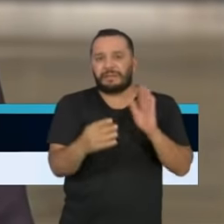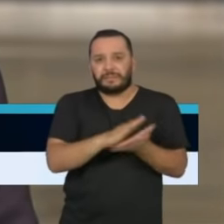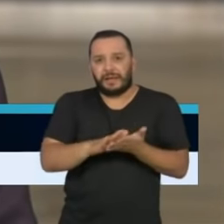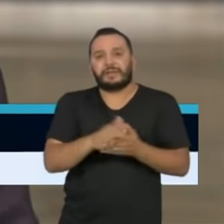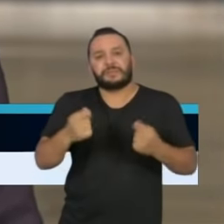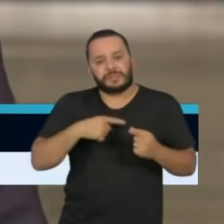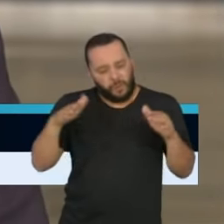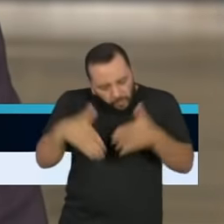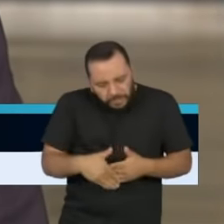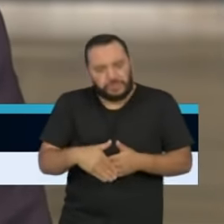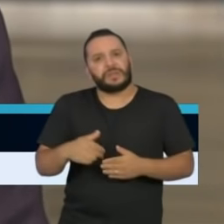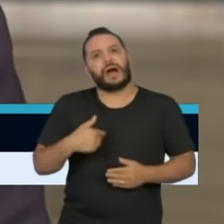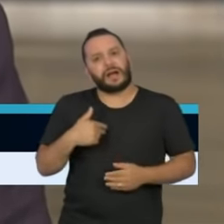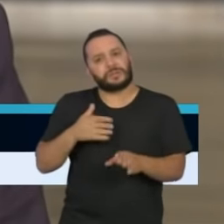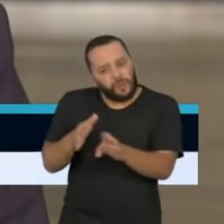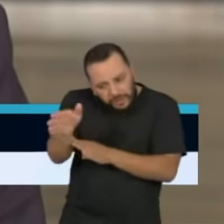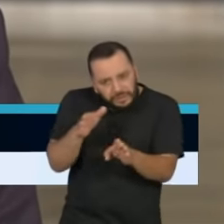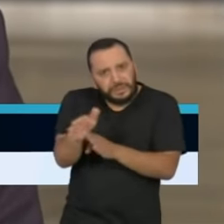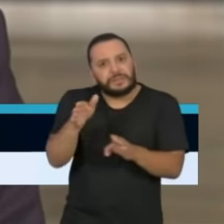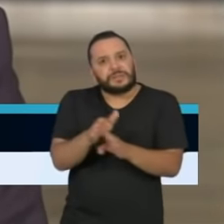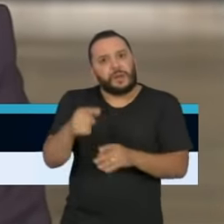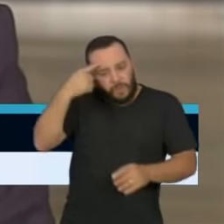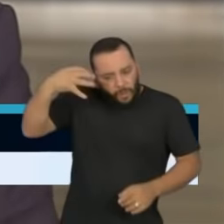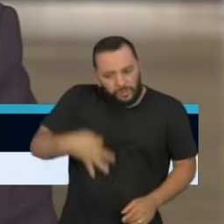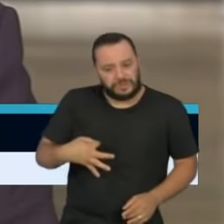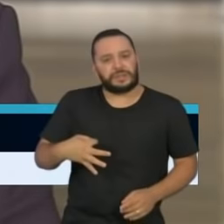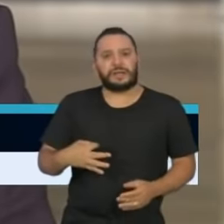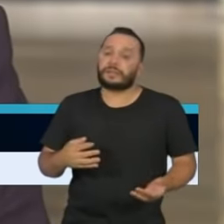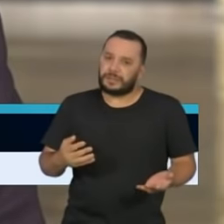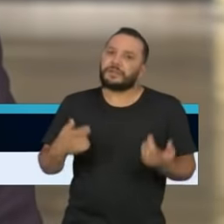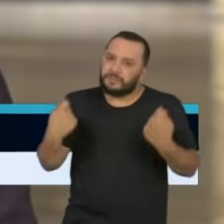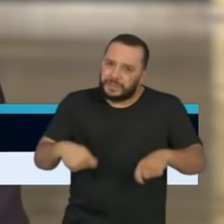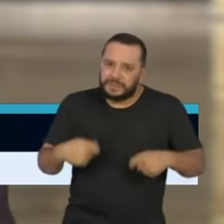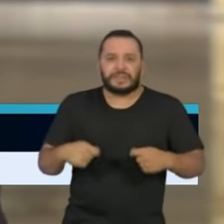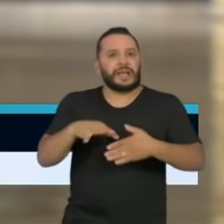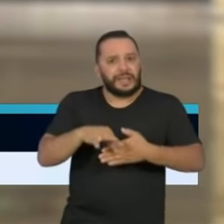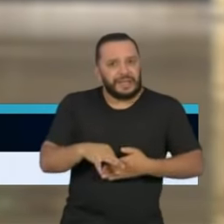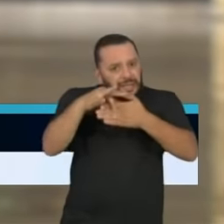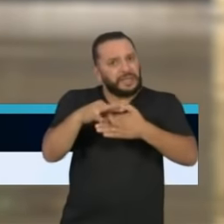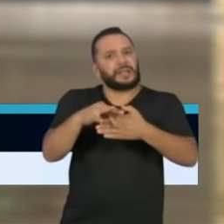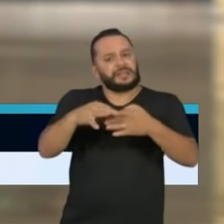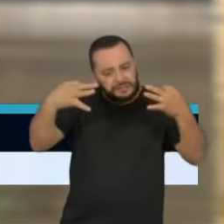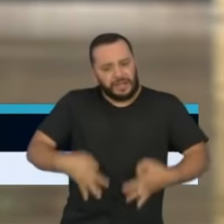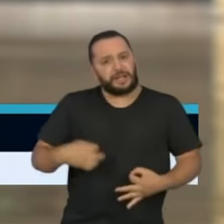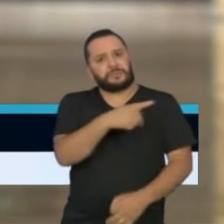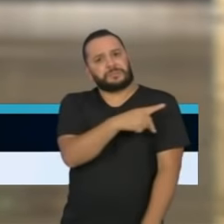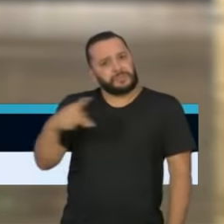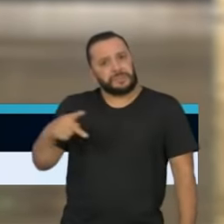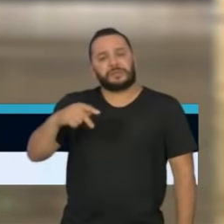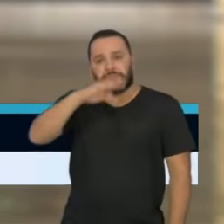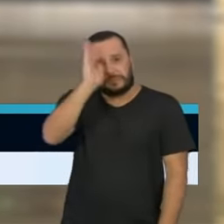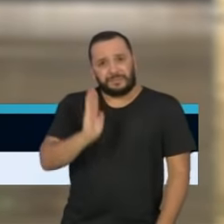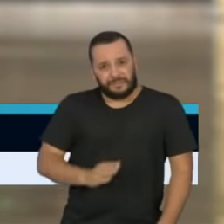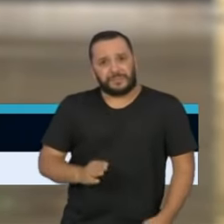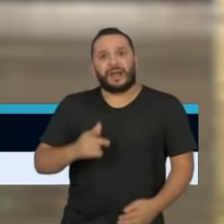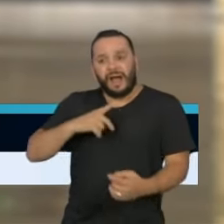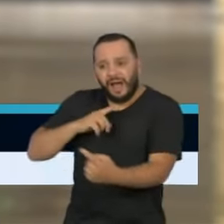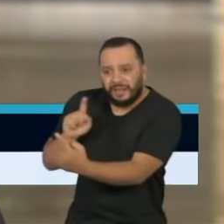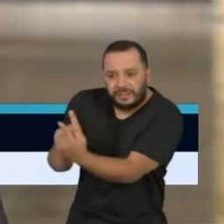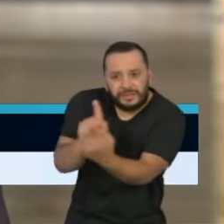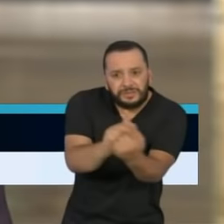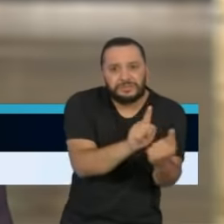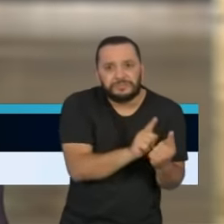bom senso e orientação para, a partir de agora, liderar corretamente o processo de atendimento à saúde